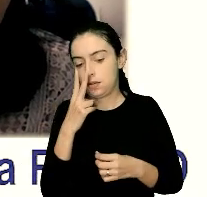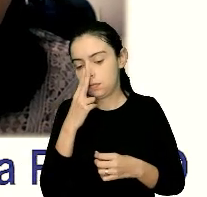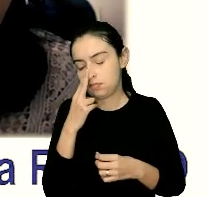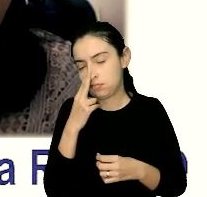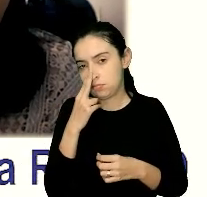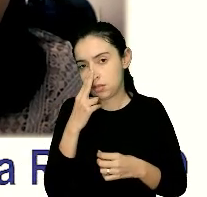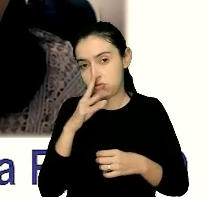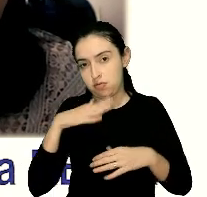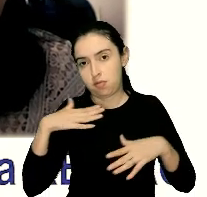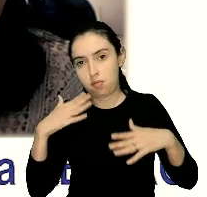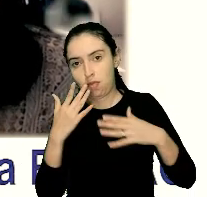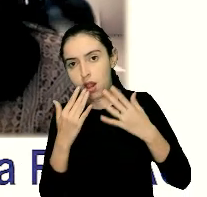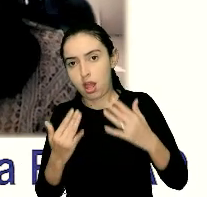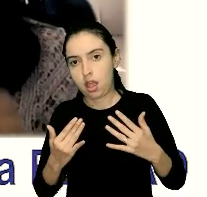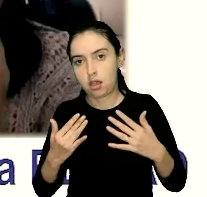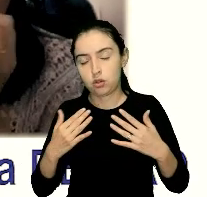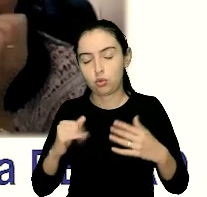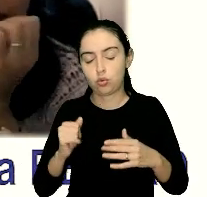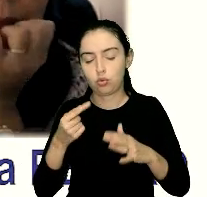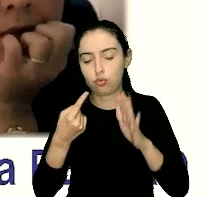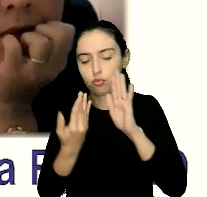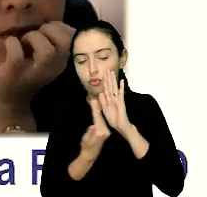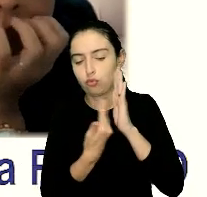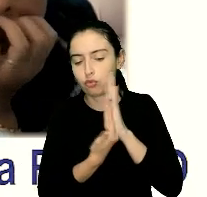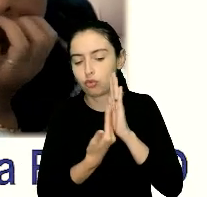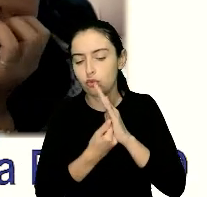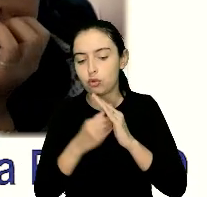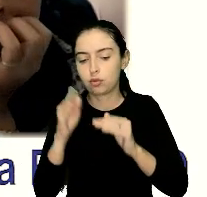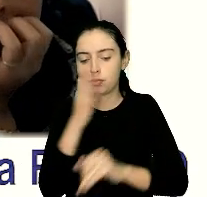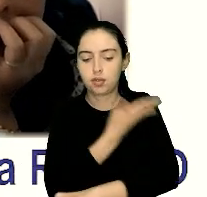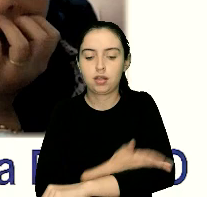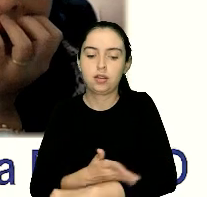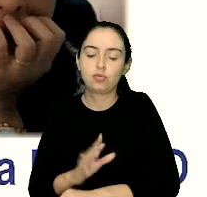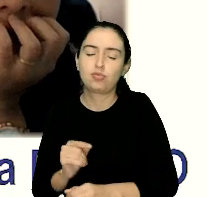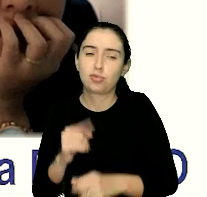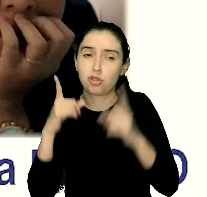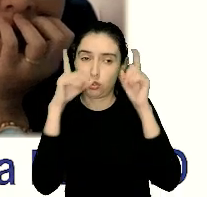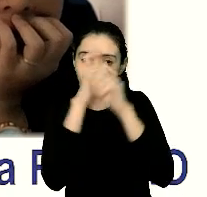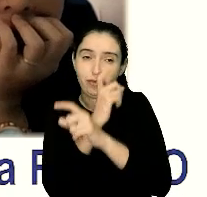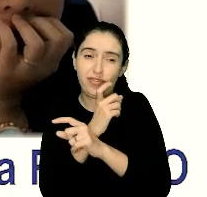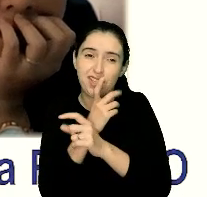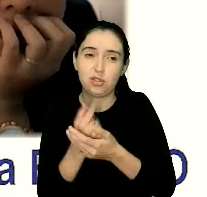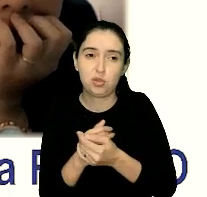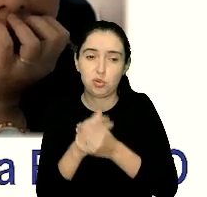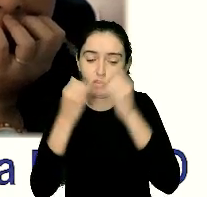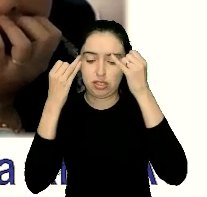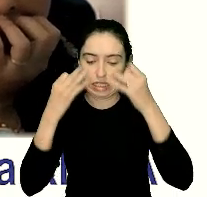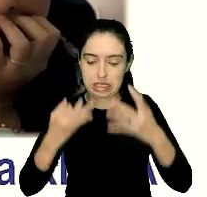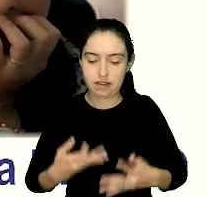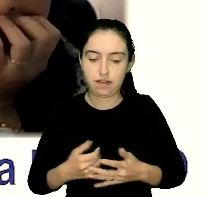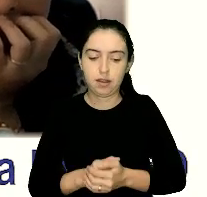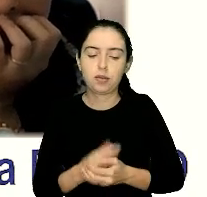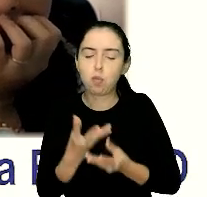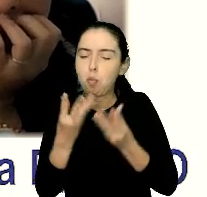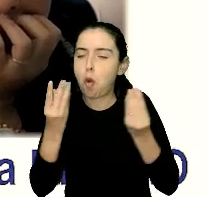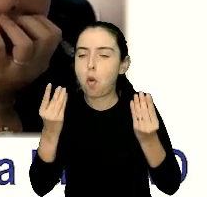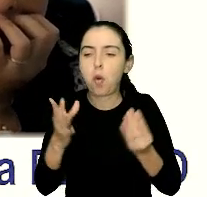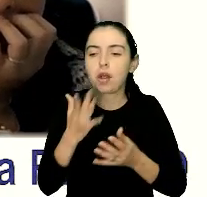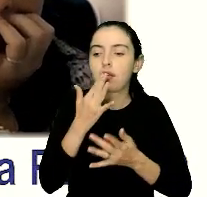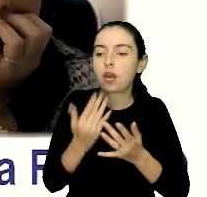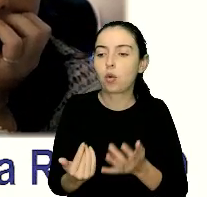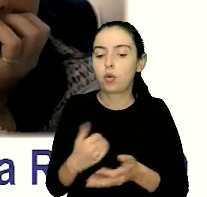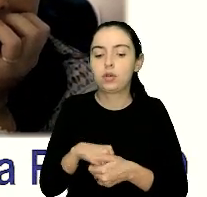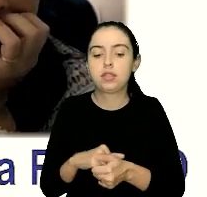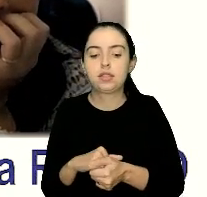branco, difícil mesmo de escrever, e ela é bastante coloridinha, né? Tem uma espécie de umas flores